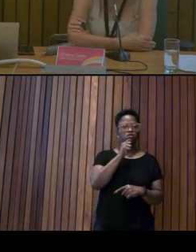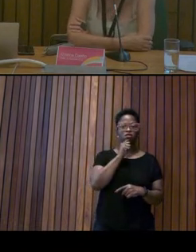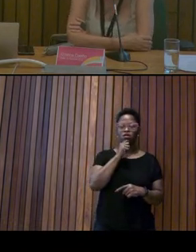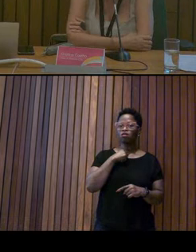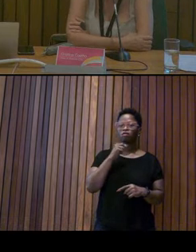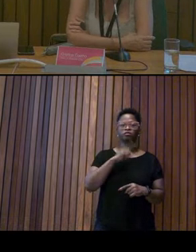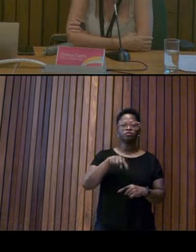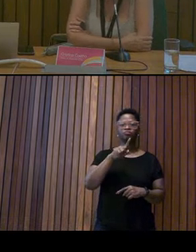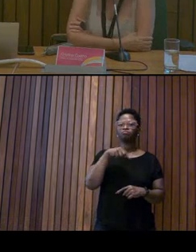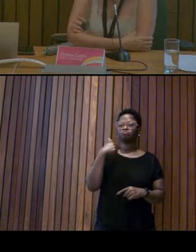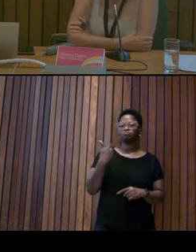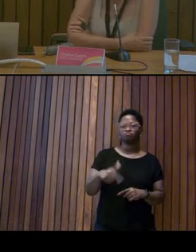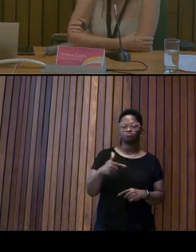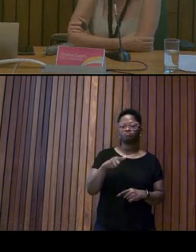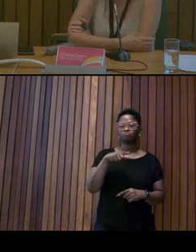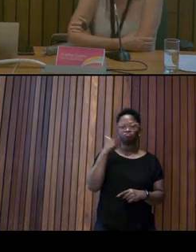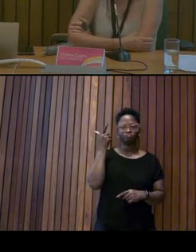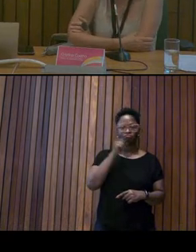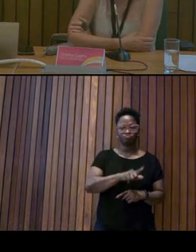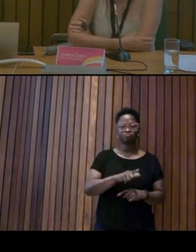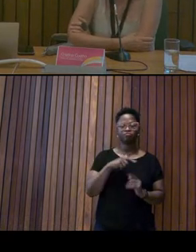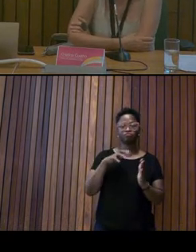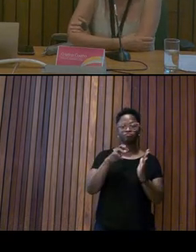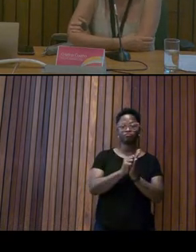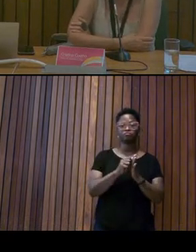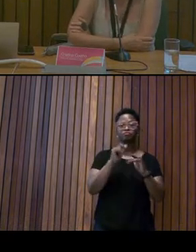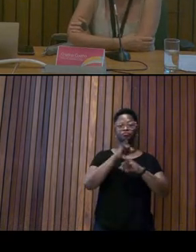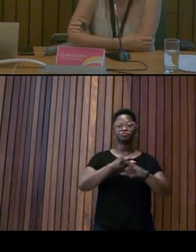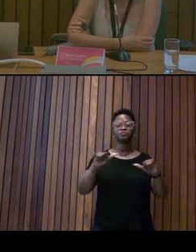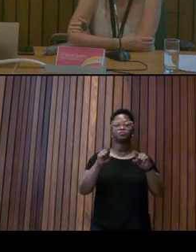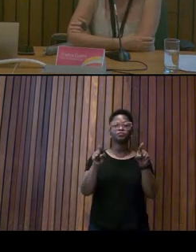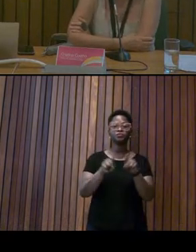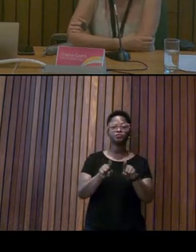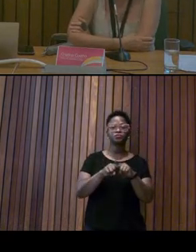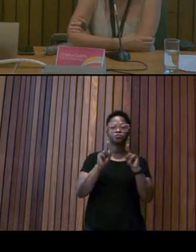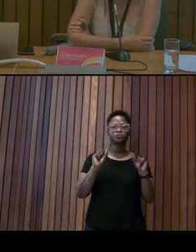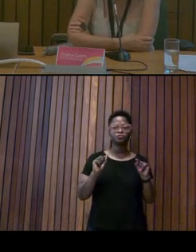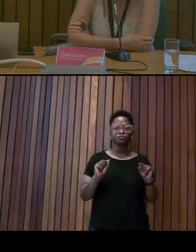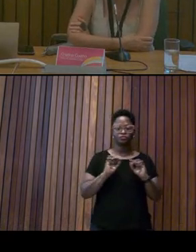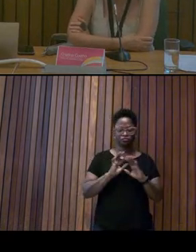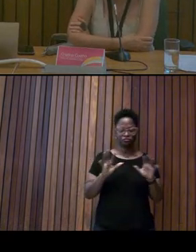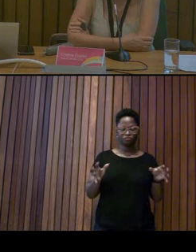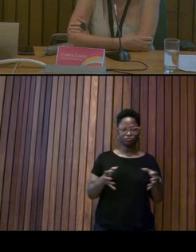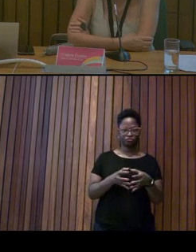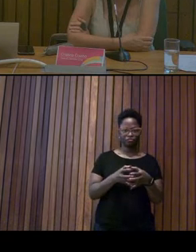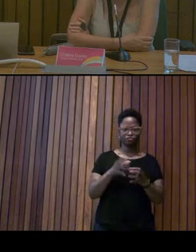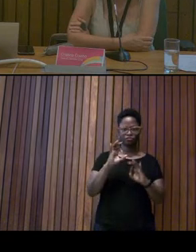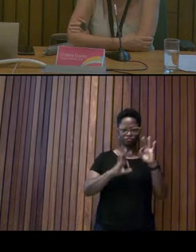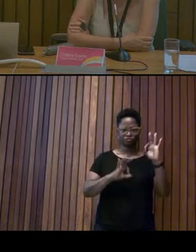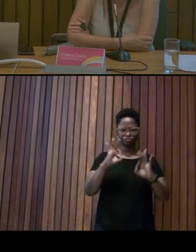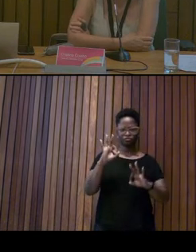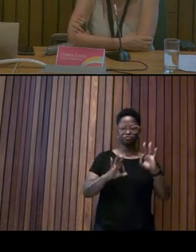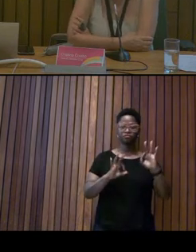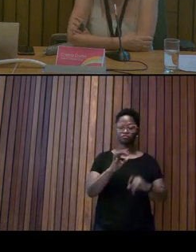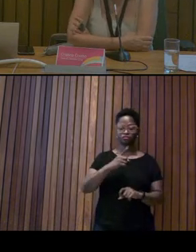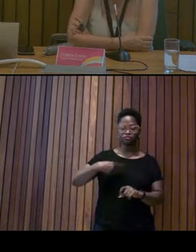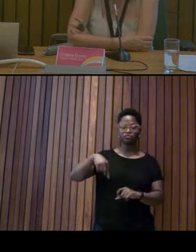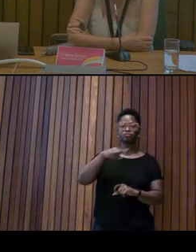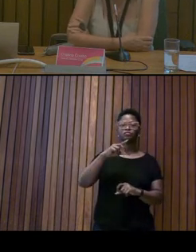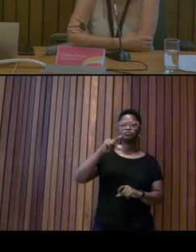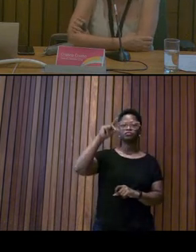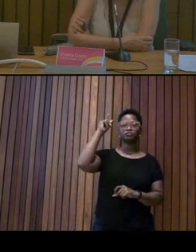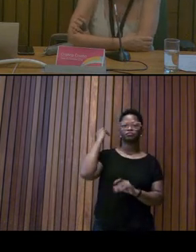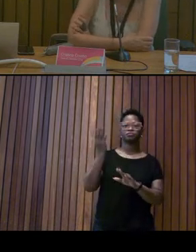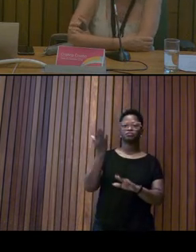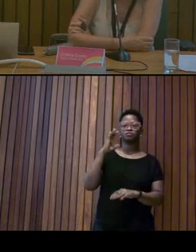teríamos conseguido. Vou fazer um registro também da equipe, né, do projeto Mestres de Ofícios, naquela